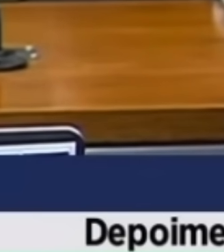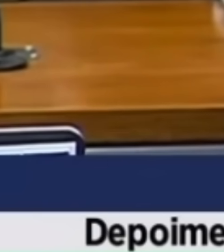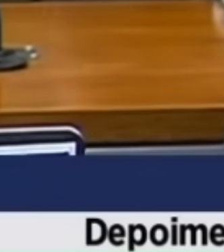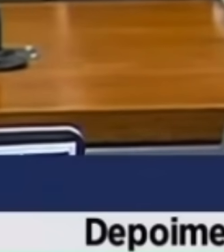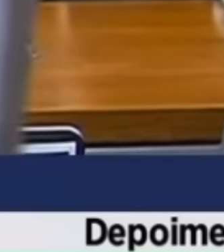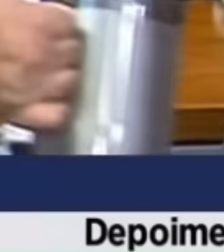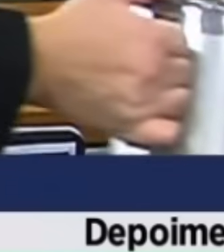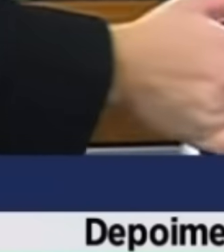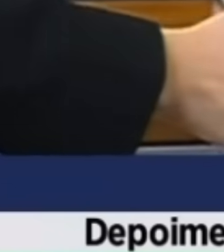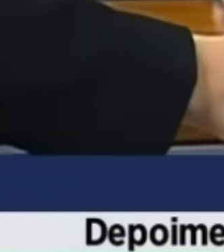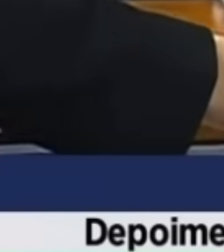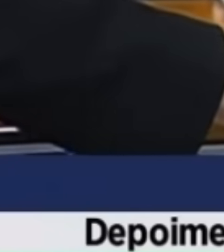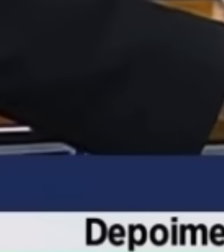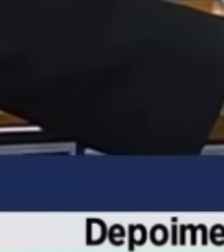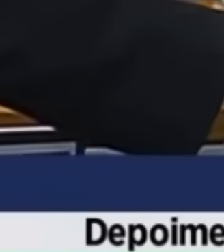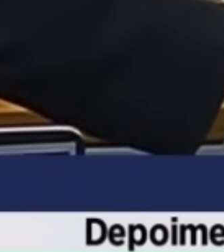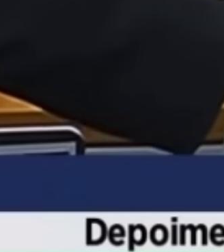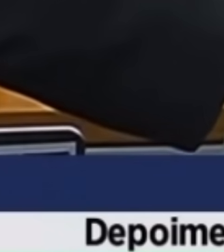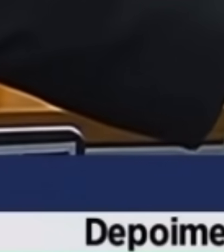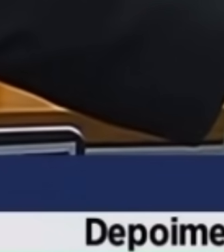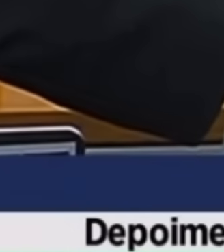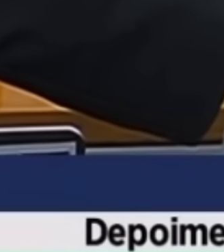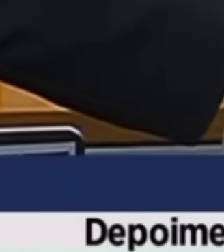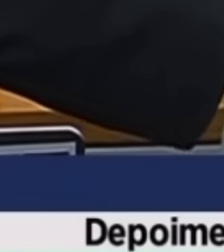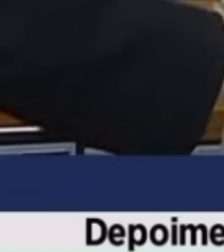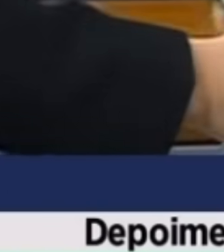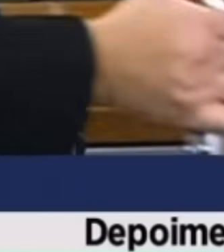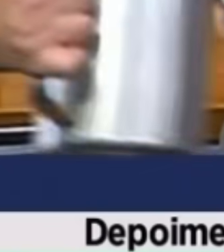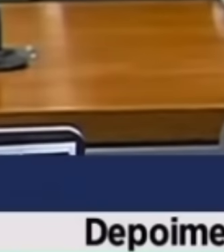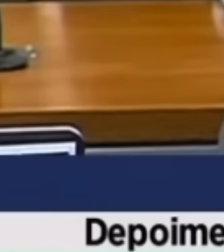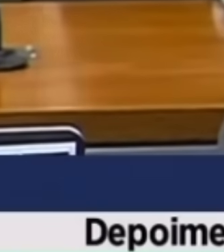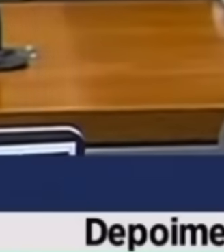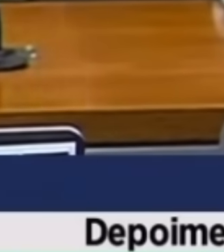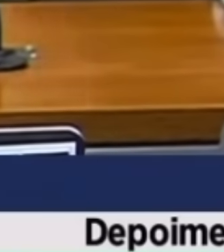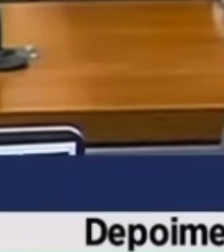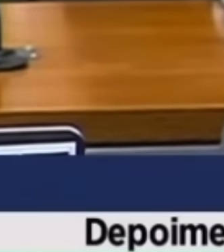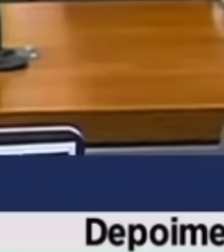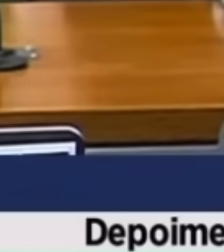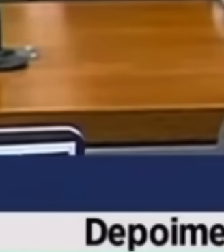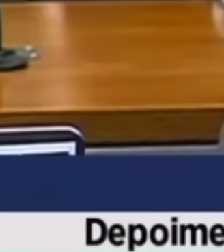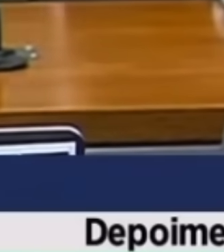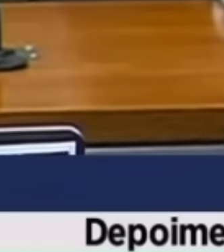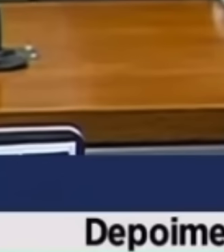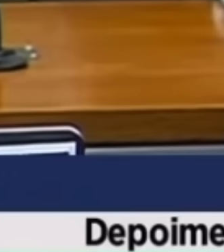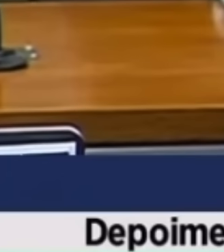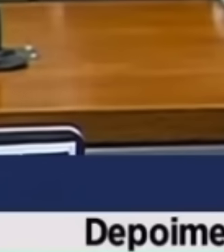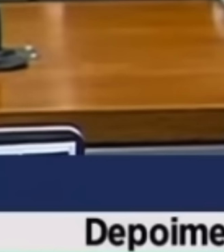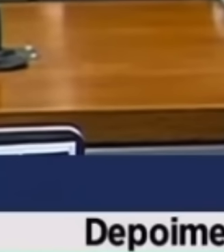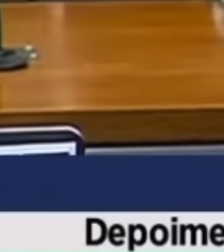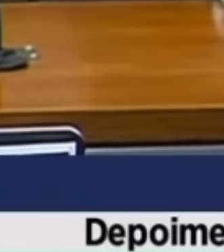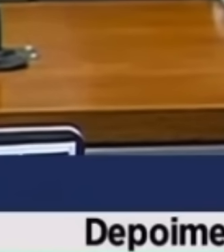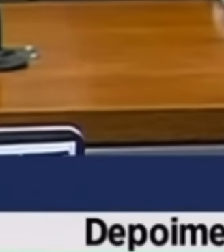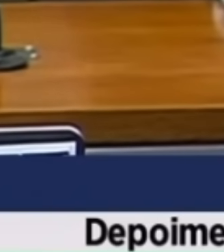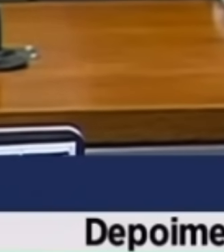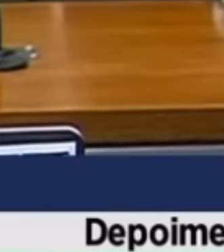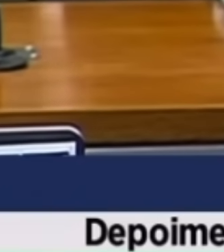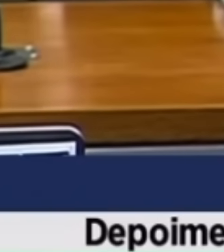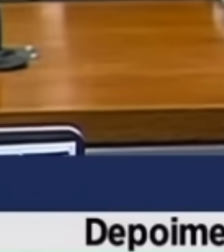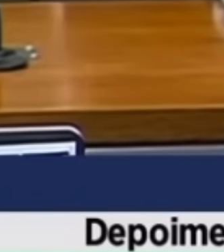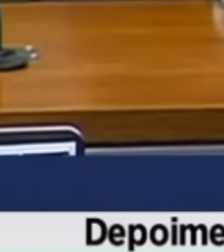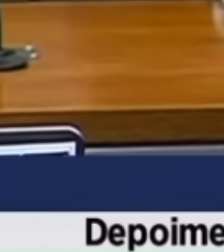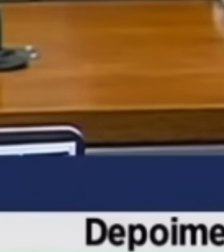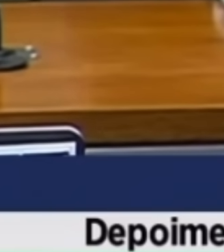O STF foi tão rigoroso com o DF, afastou o governador, prendeu o secretário de segurança, prendeu toda a cúpula da PM. Tem que se mostrar que não